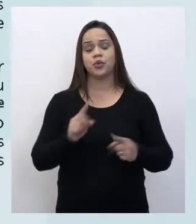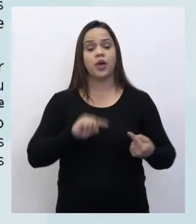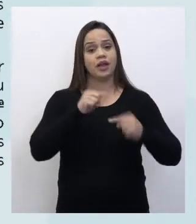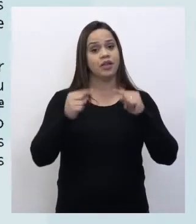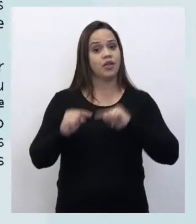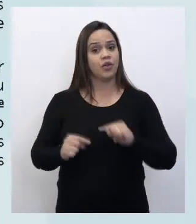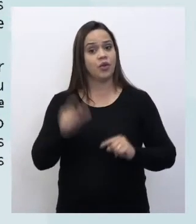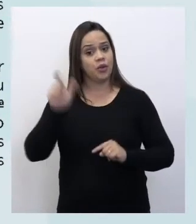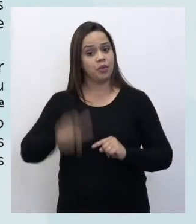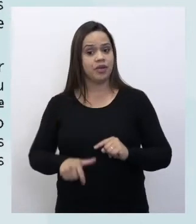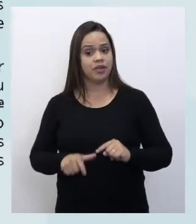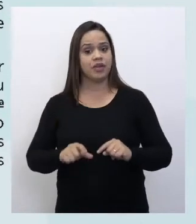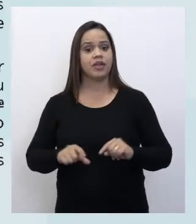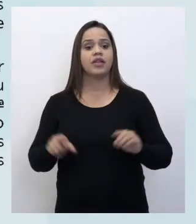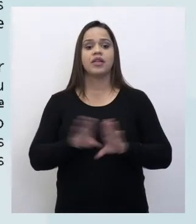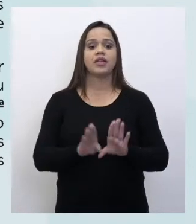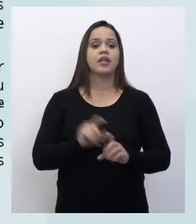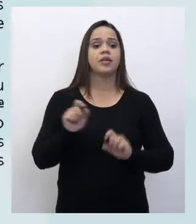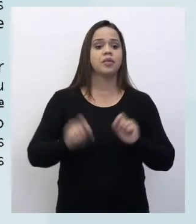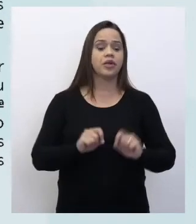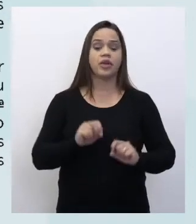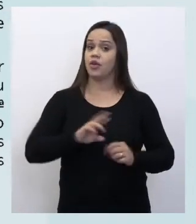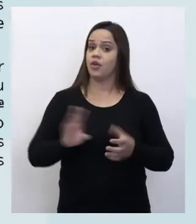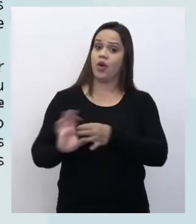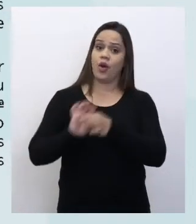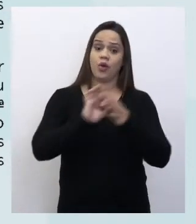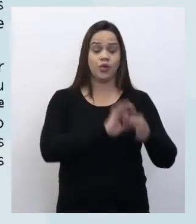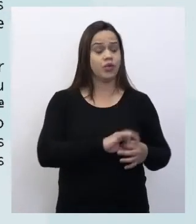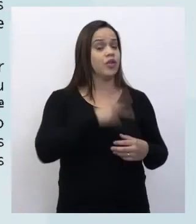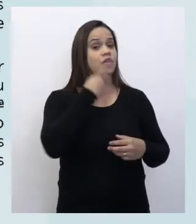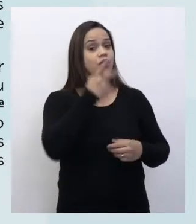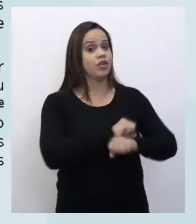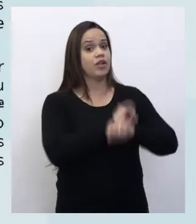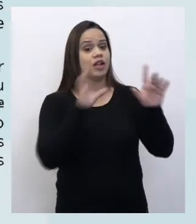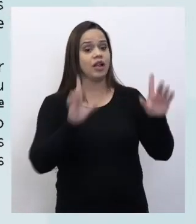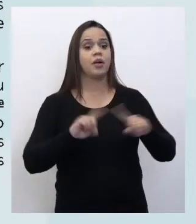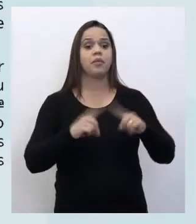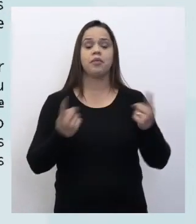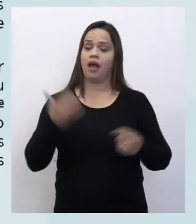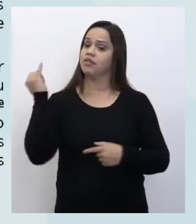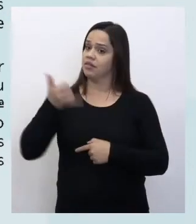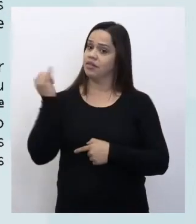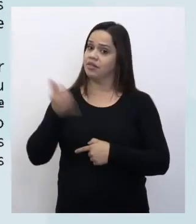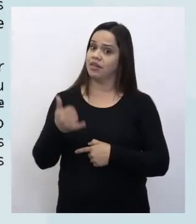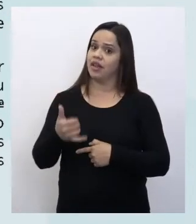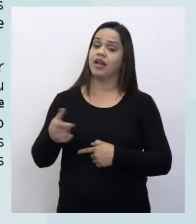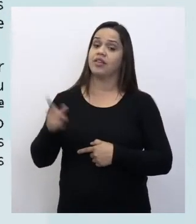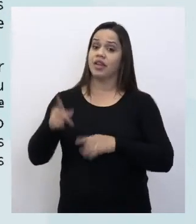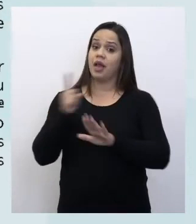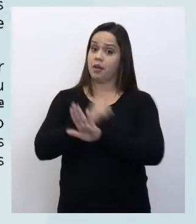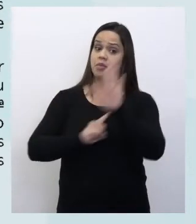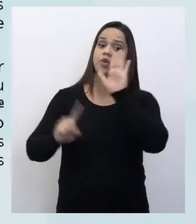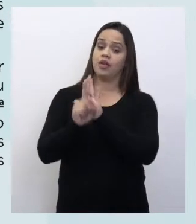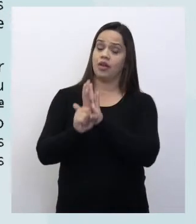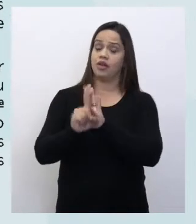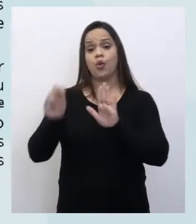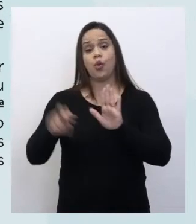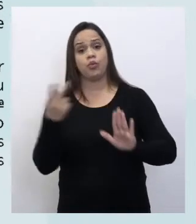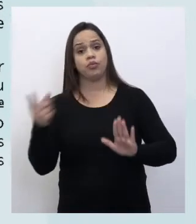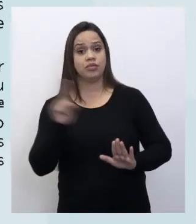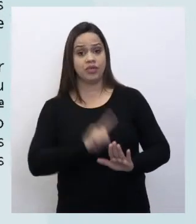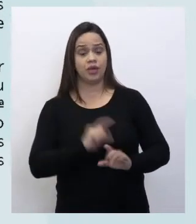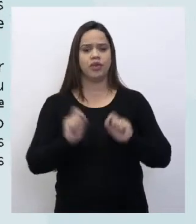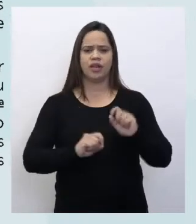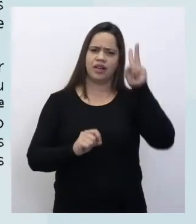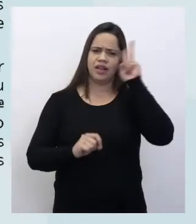que o cercam. Nem pode ver o contexto com tanta clareza, pode sim narrar uma história em que é protagonista ou não. Lembra